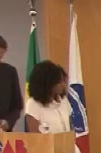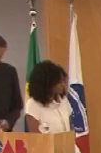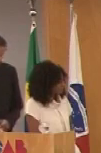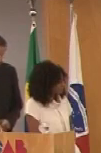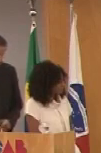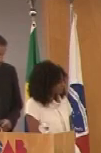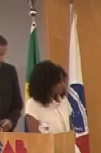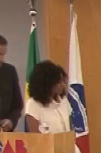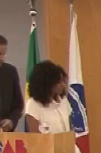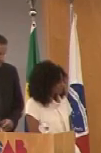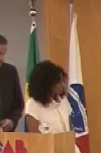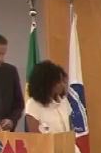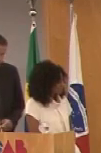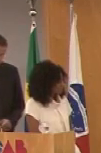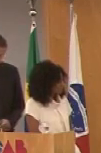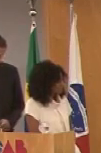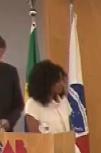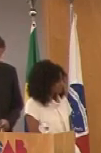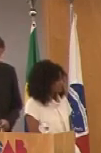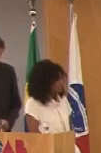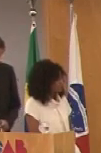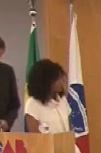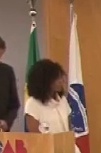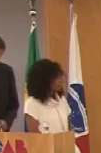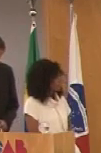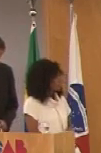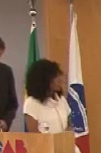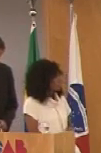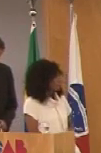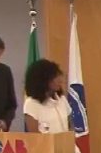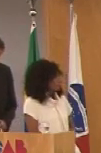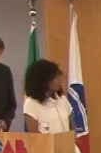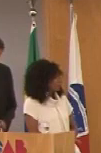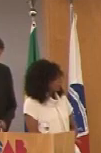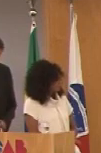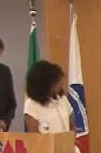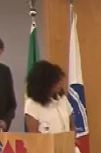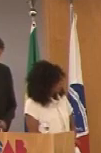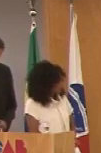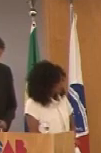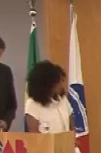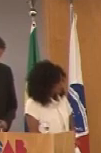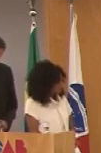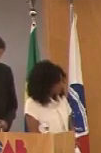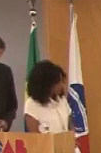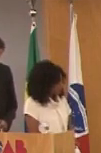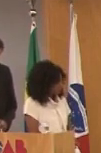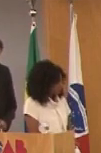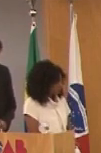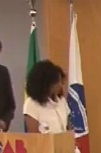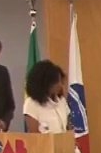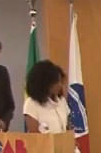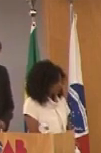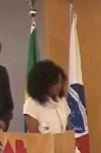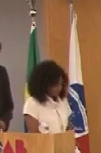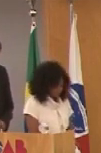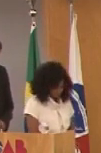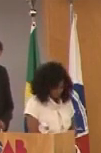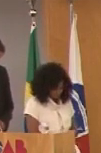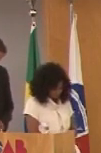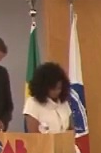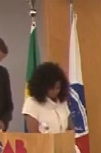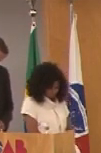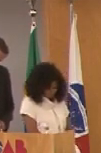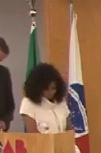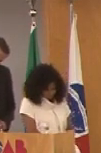além de tentativas de interdição, agora na publicação desse material do Intercept, nós temos algumas práticas